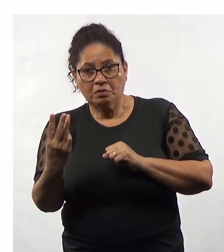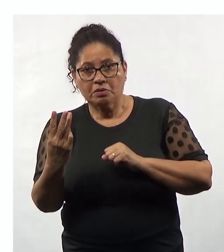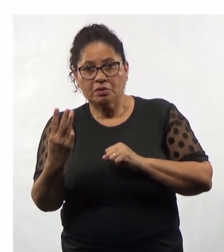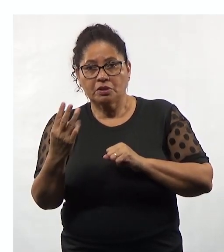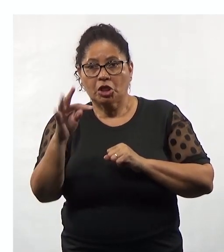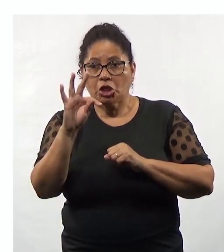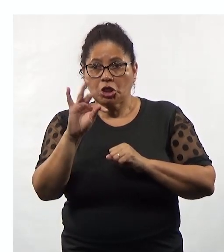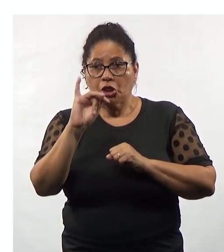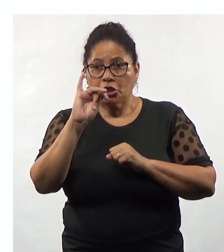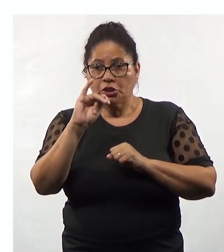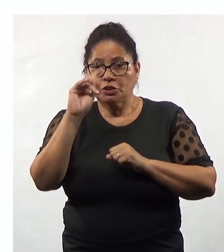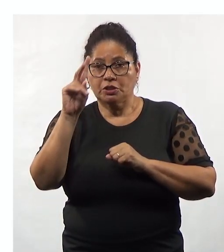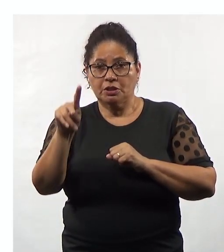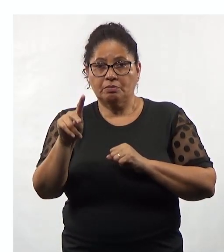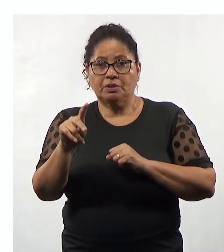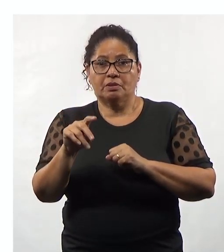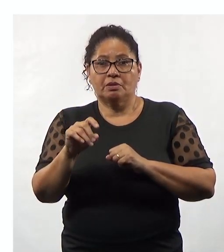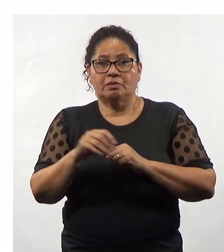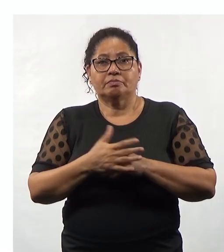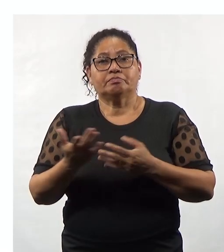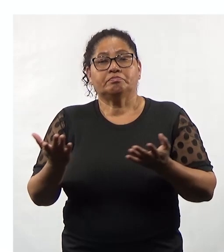ou N